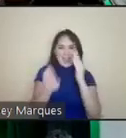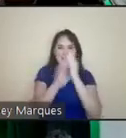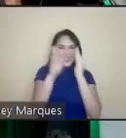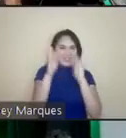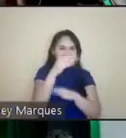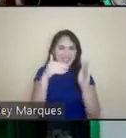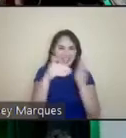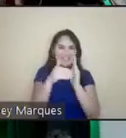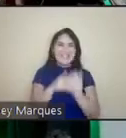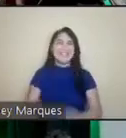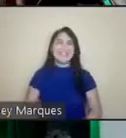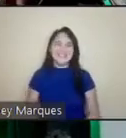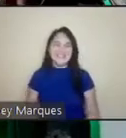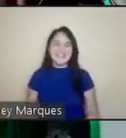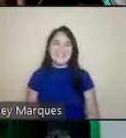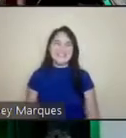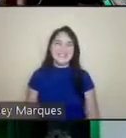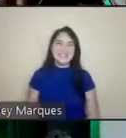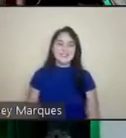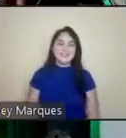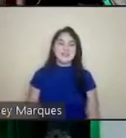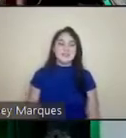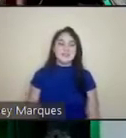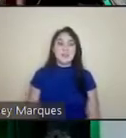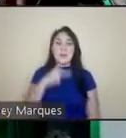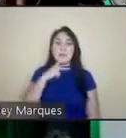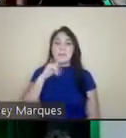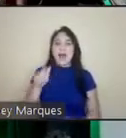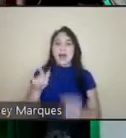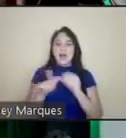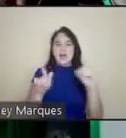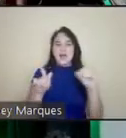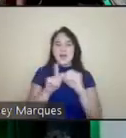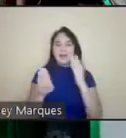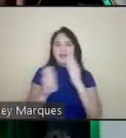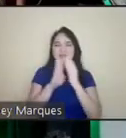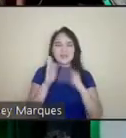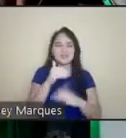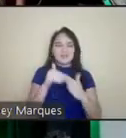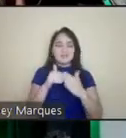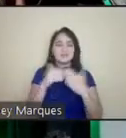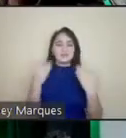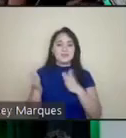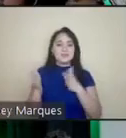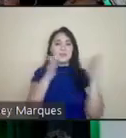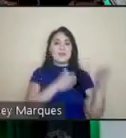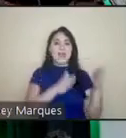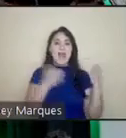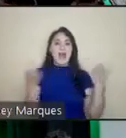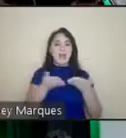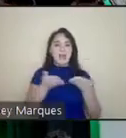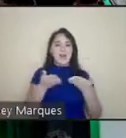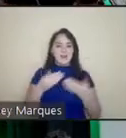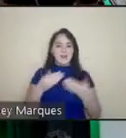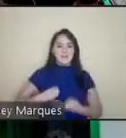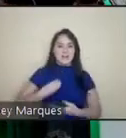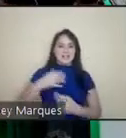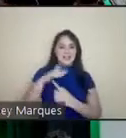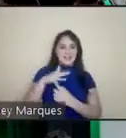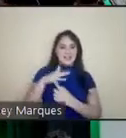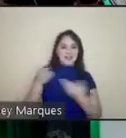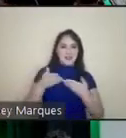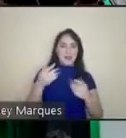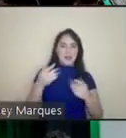Boa. Papai Google me acha. Ó, gente, tá nessa feira. Porque, assim, quando eu tive em